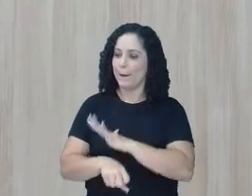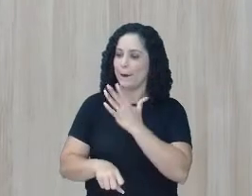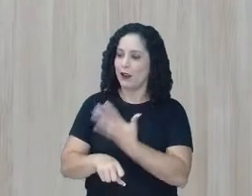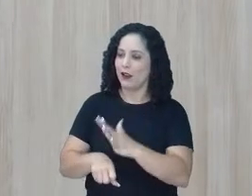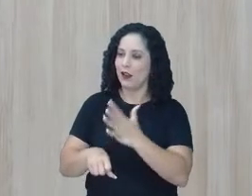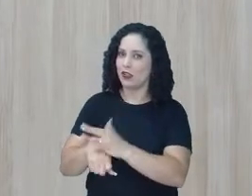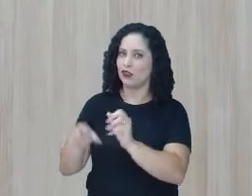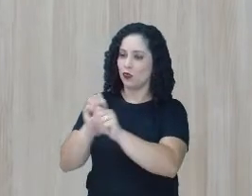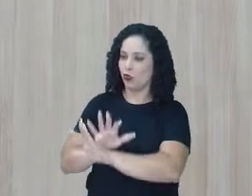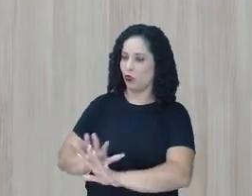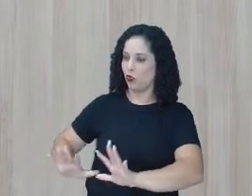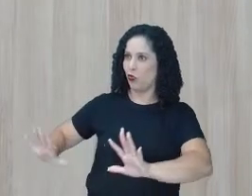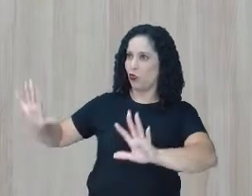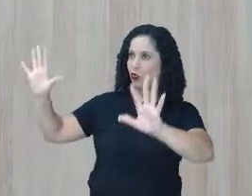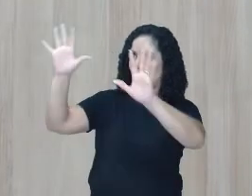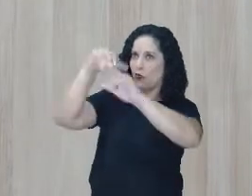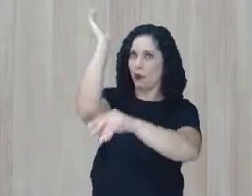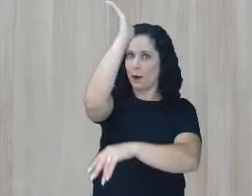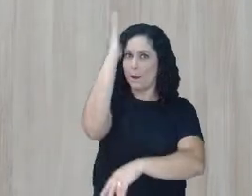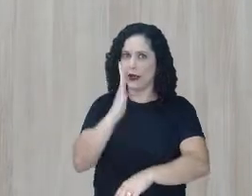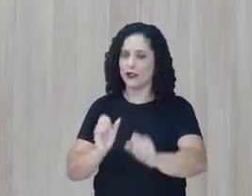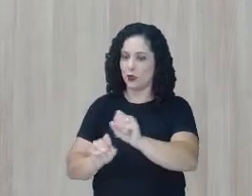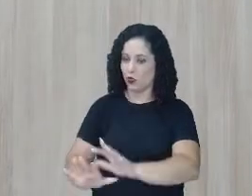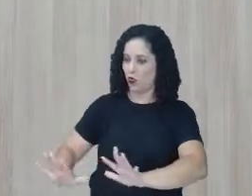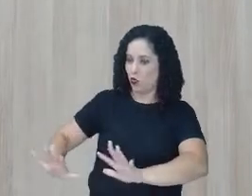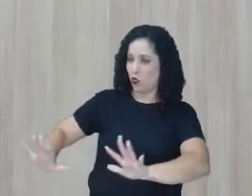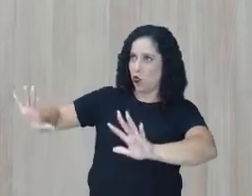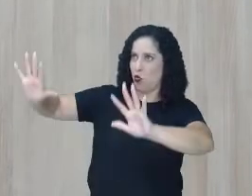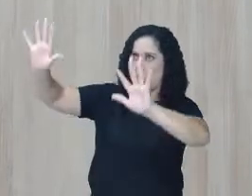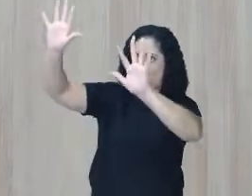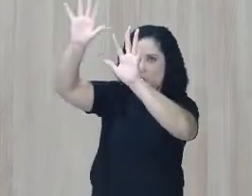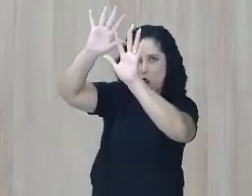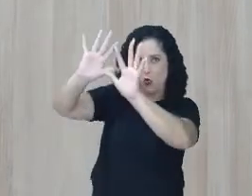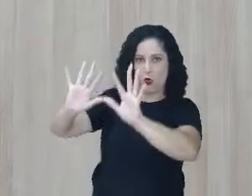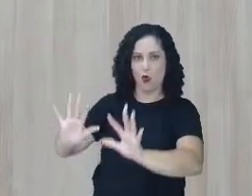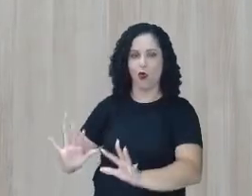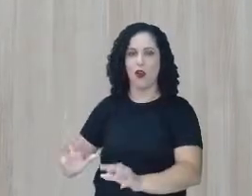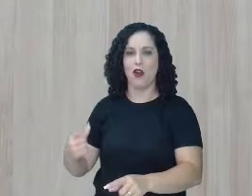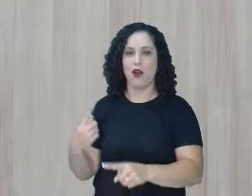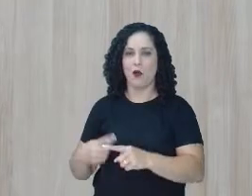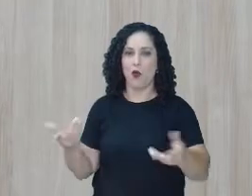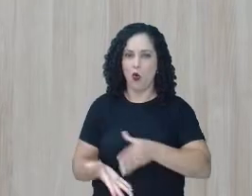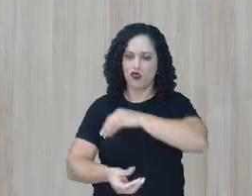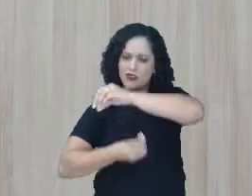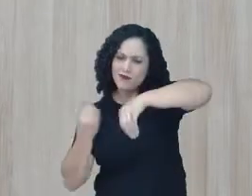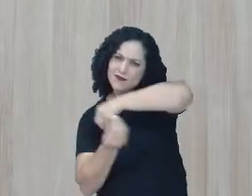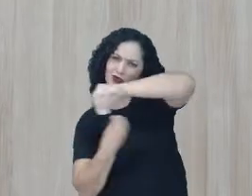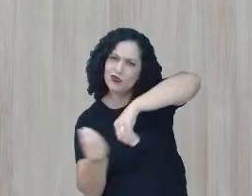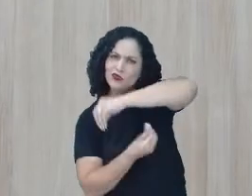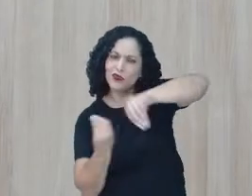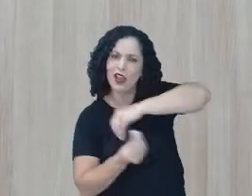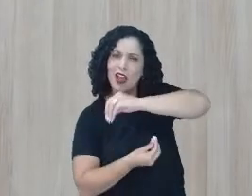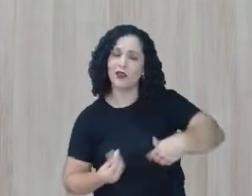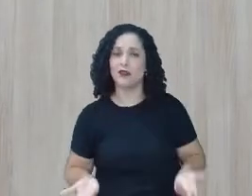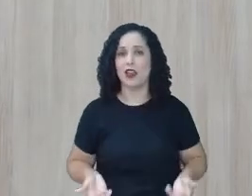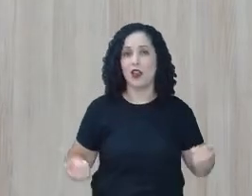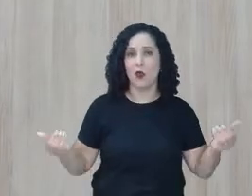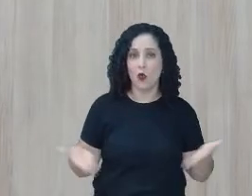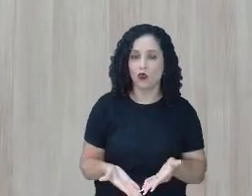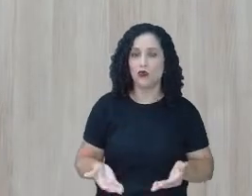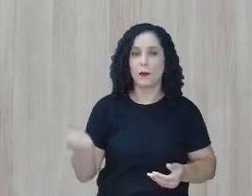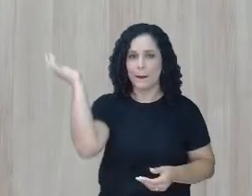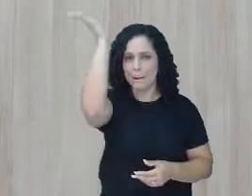do Brasil. Ou seja, essa população mestiça que é hoje, e o segundo maior país negro do